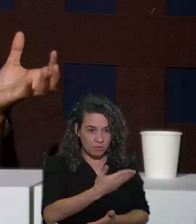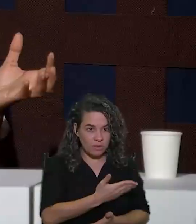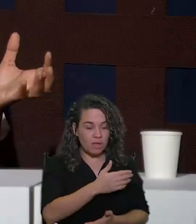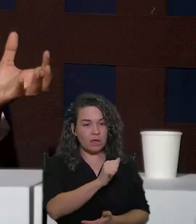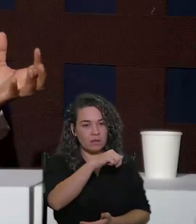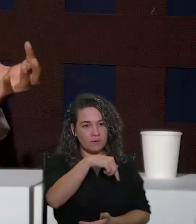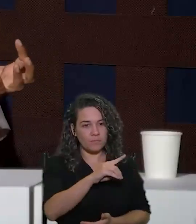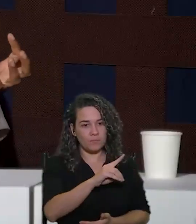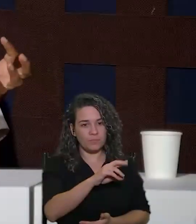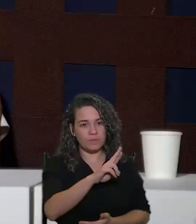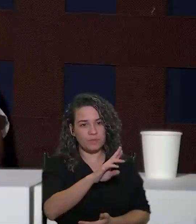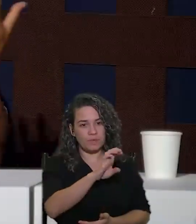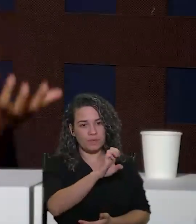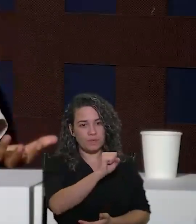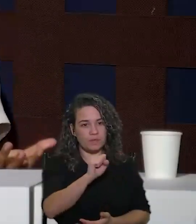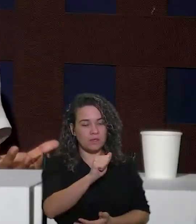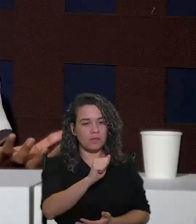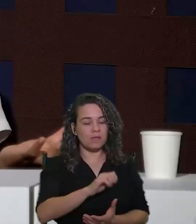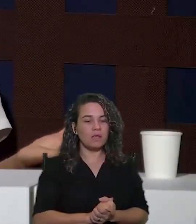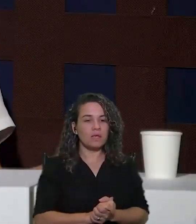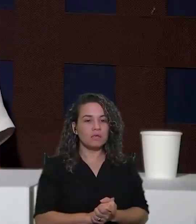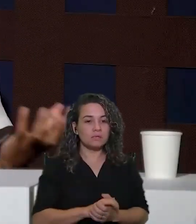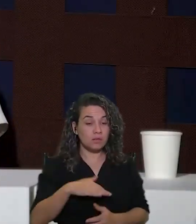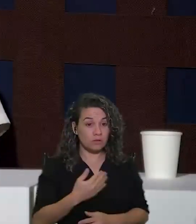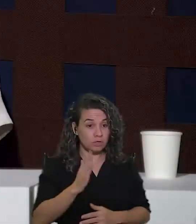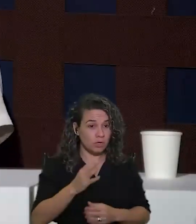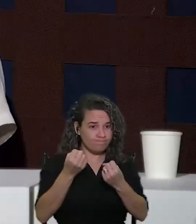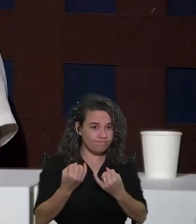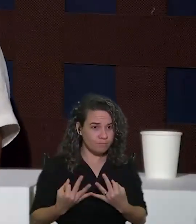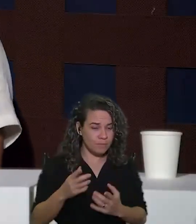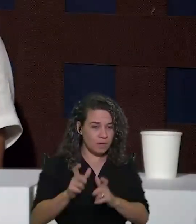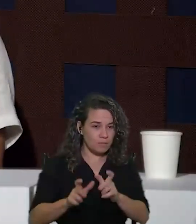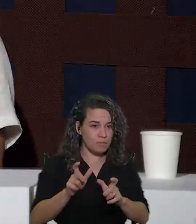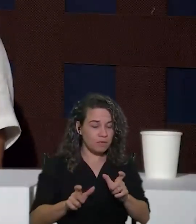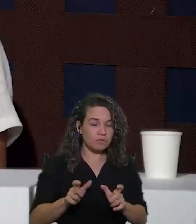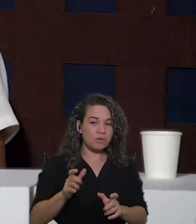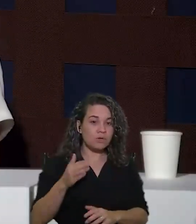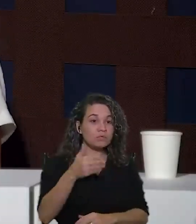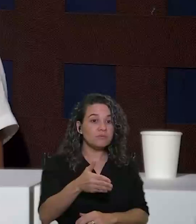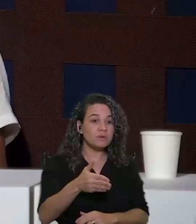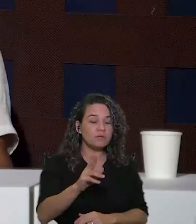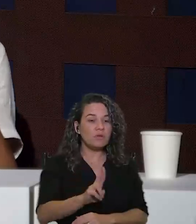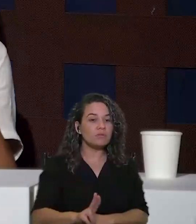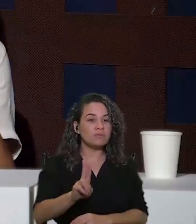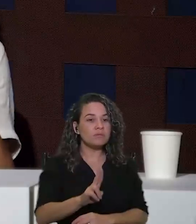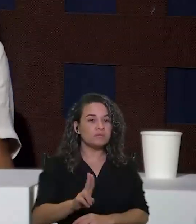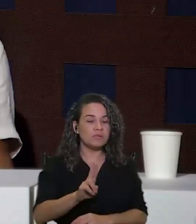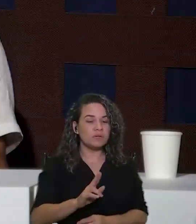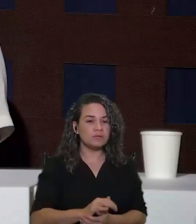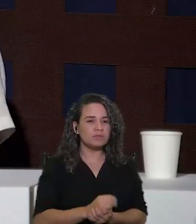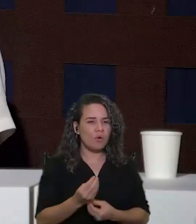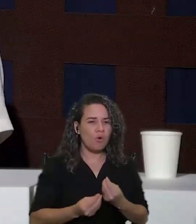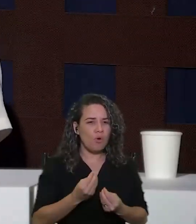falando dessas pessoas na universidade, né, ou seja, como essas pessoas circulam na